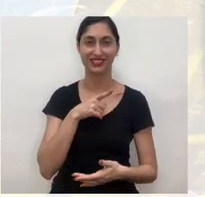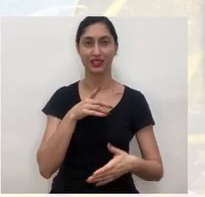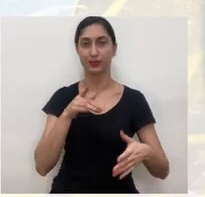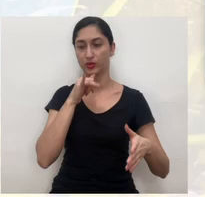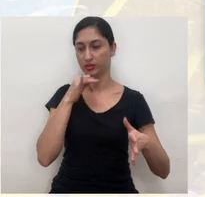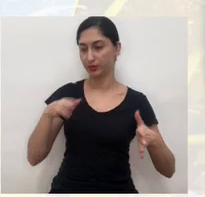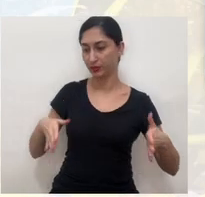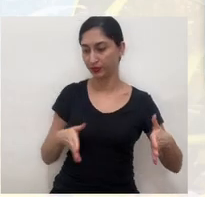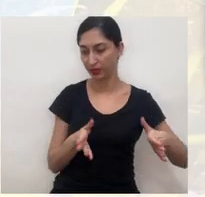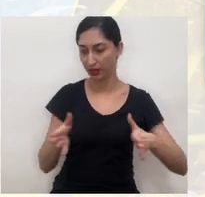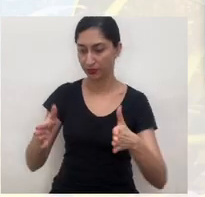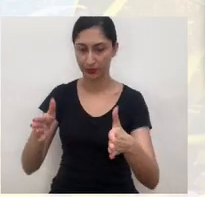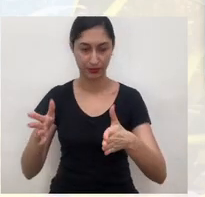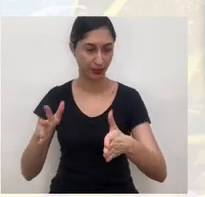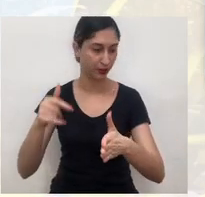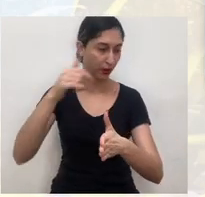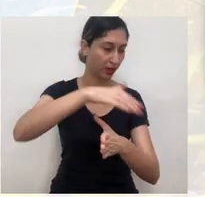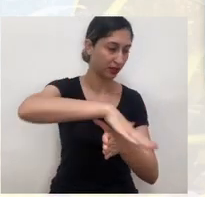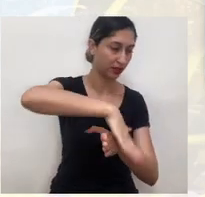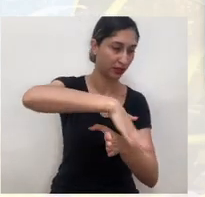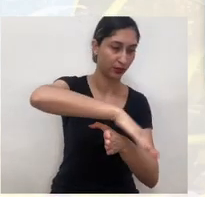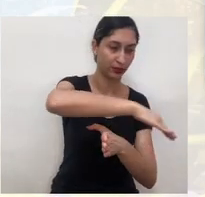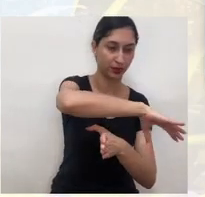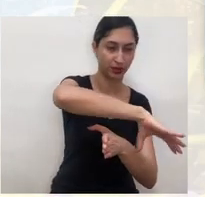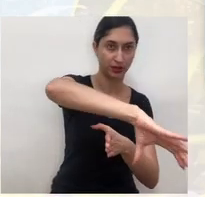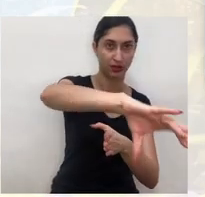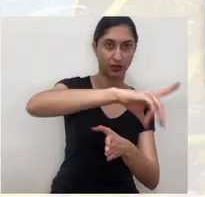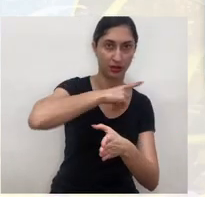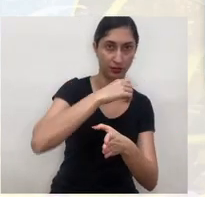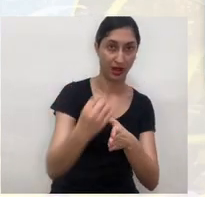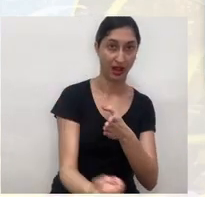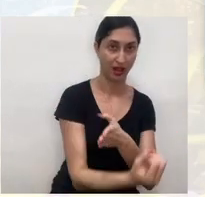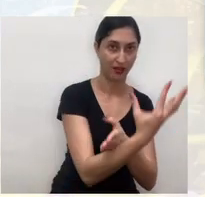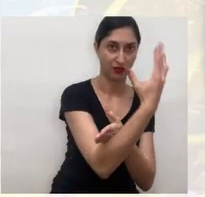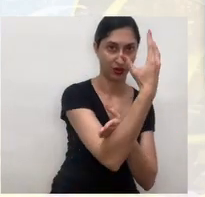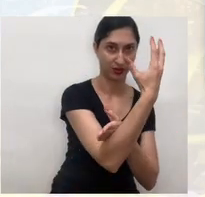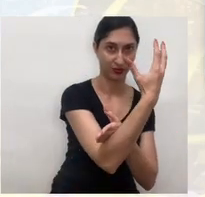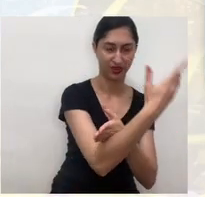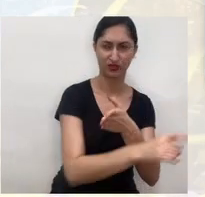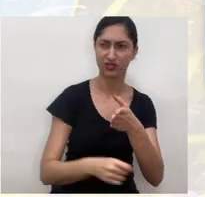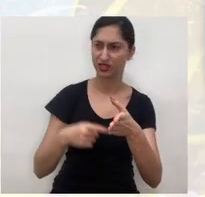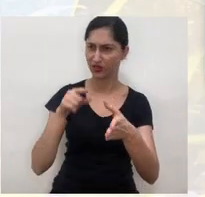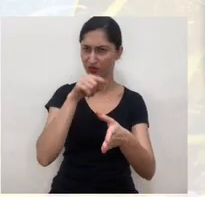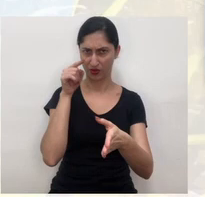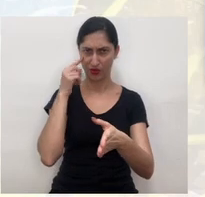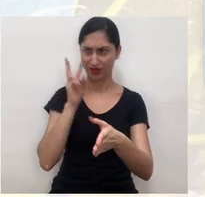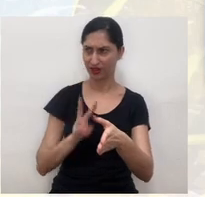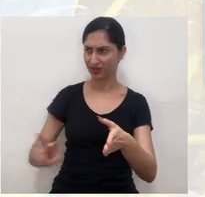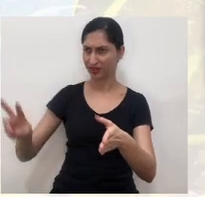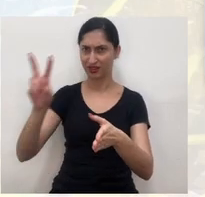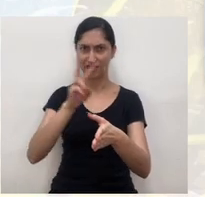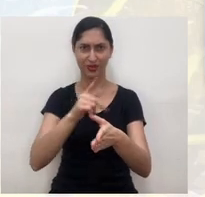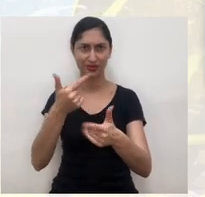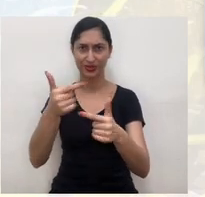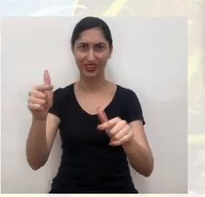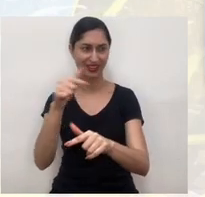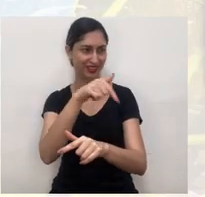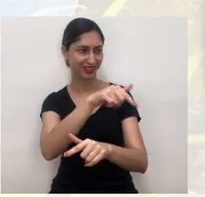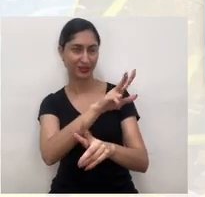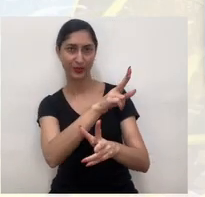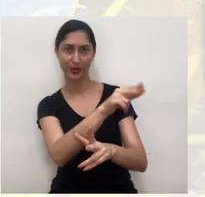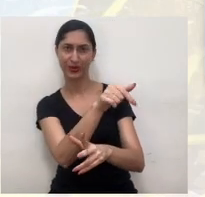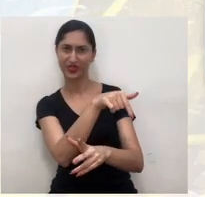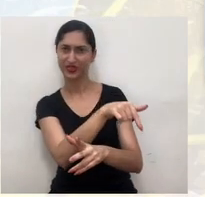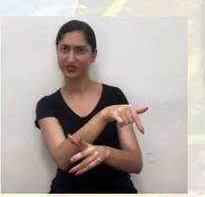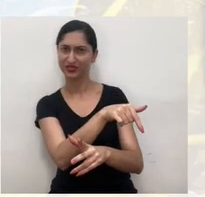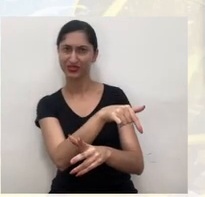do canteiro, né? Uma árvore. E você olha o jardim inteiro, não tem nenhuma outra árvore plantada tão